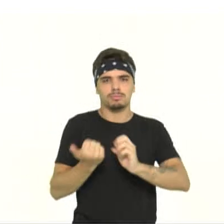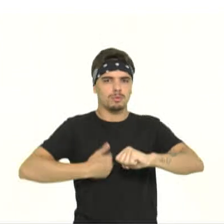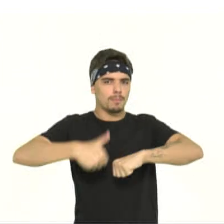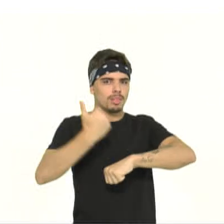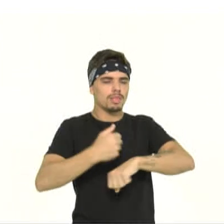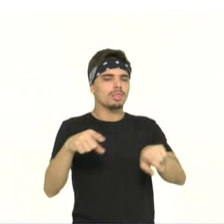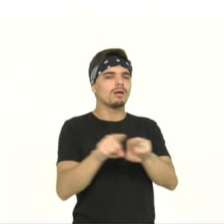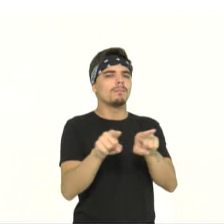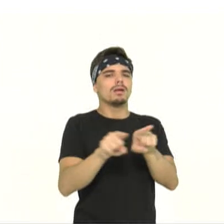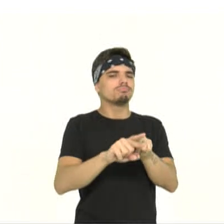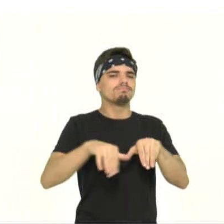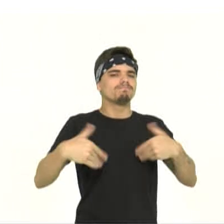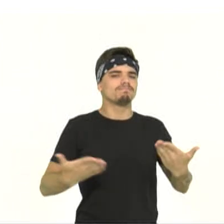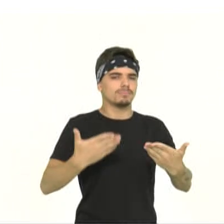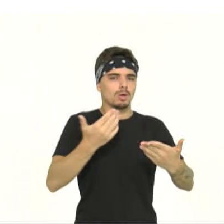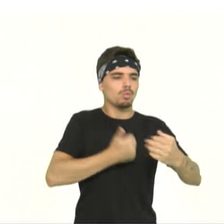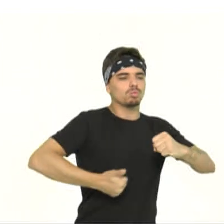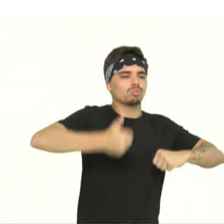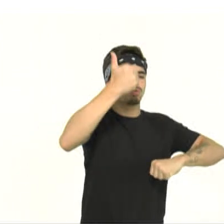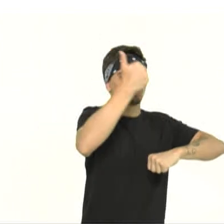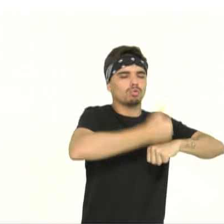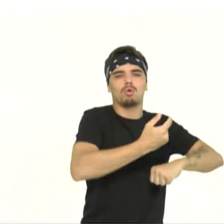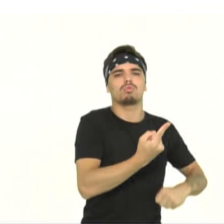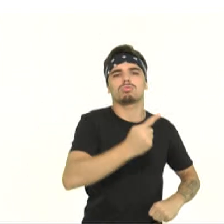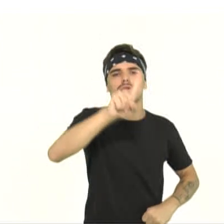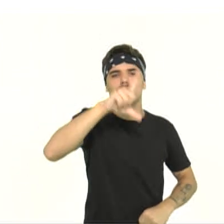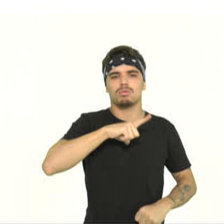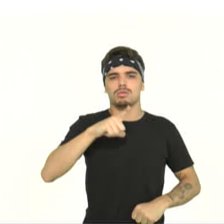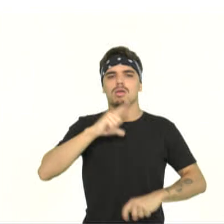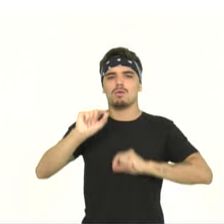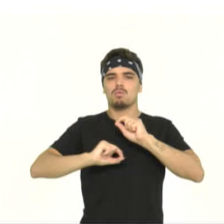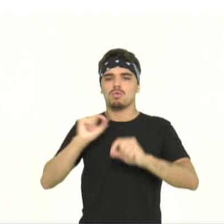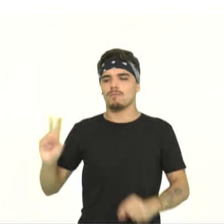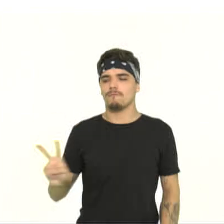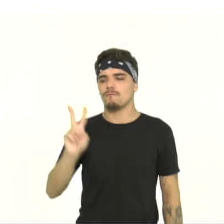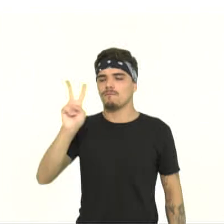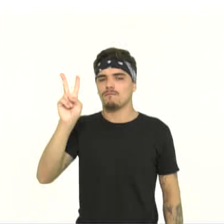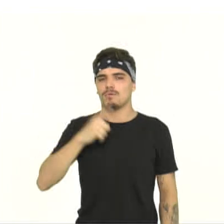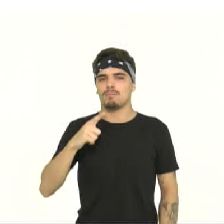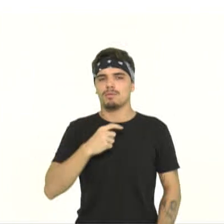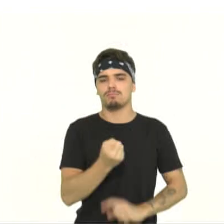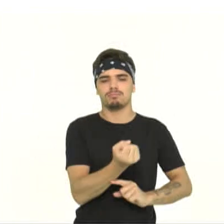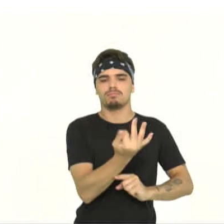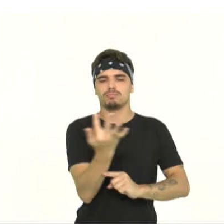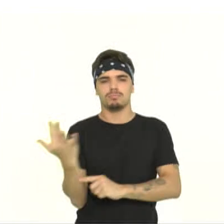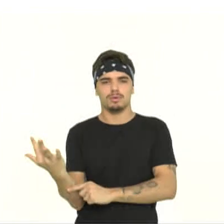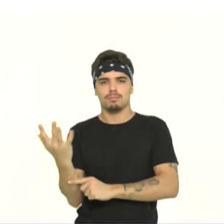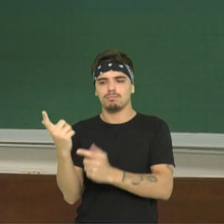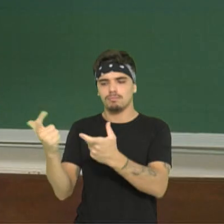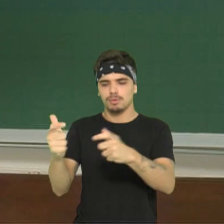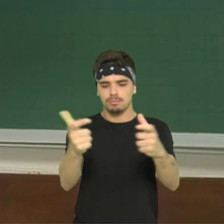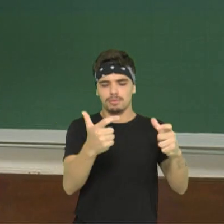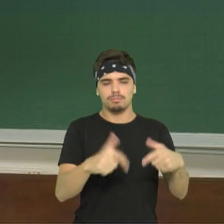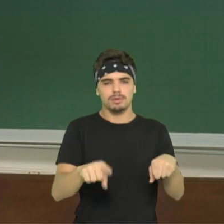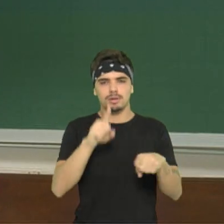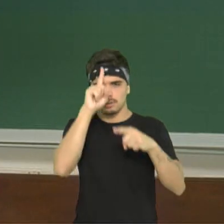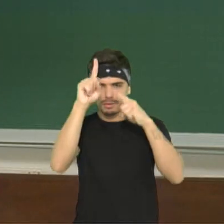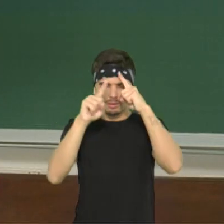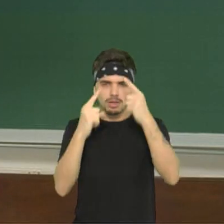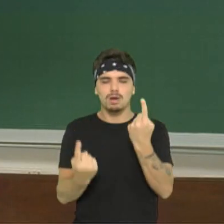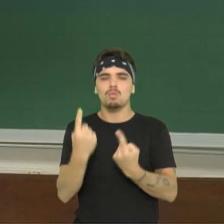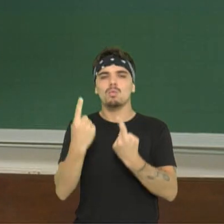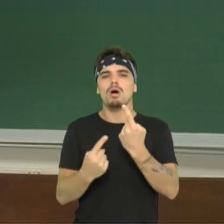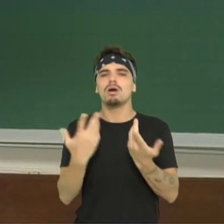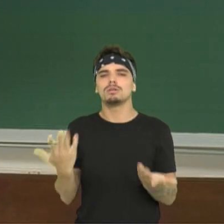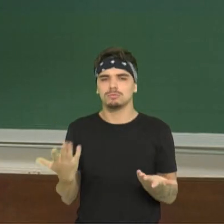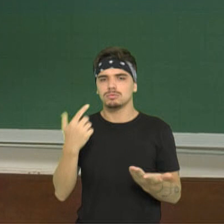poder, enquanto o totalitarismo valoriza o pluripartidarismo. E aí, qual dessas aí está correta, de acordo com o